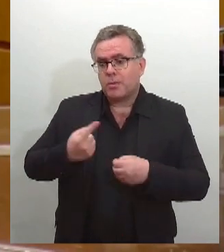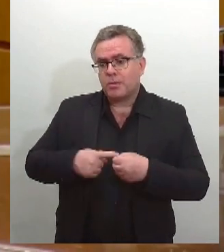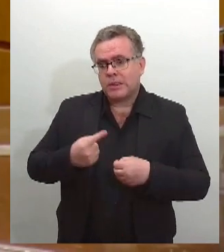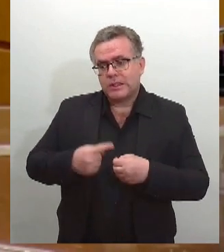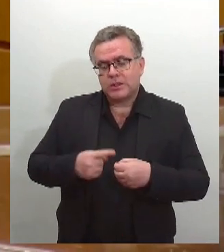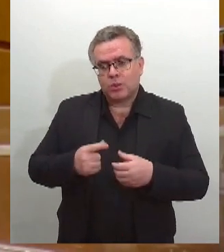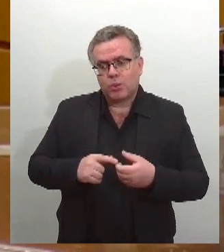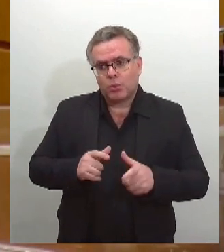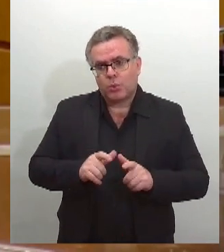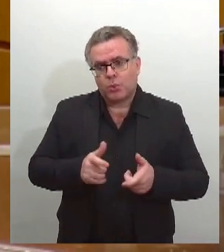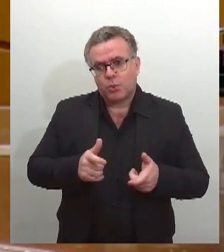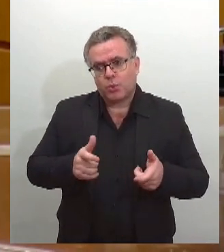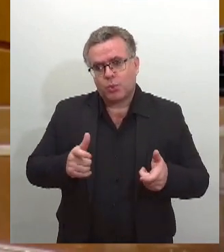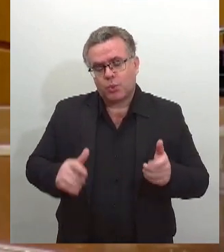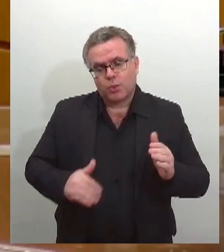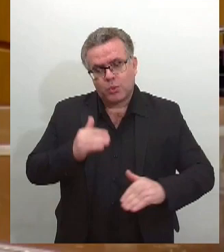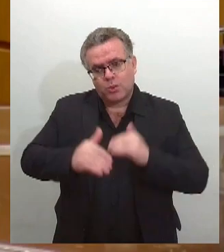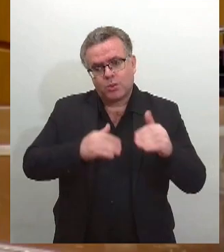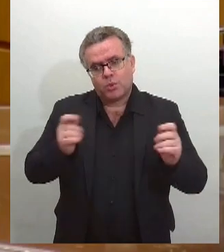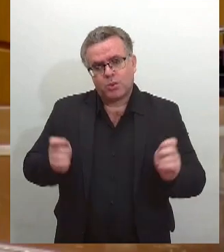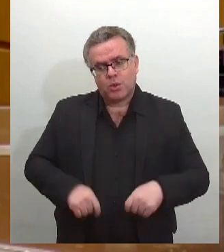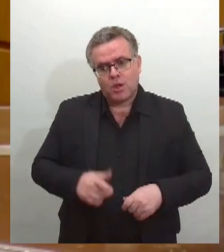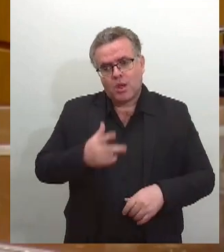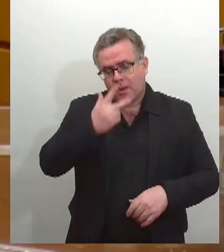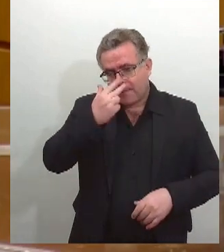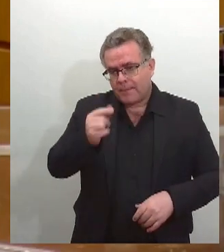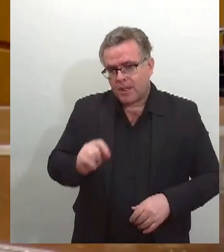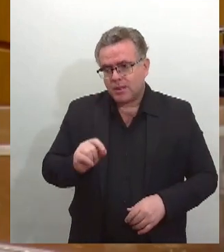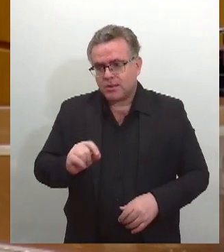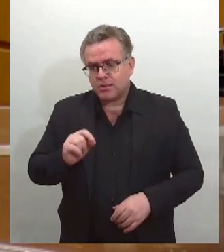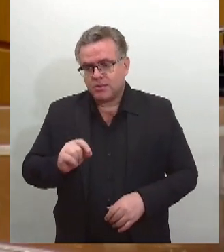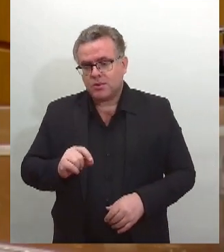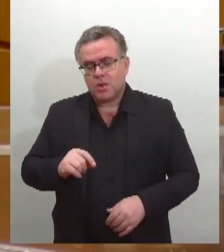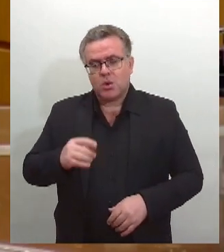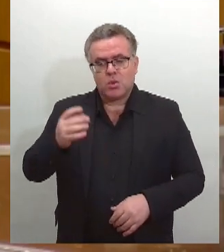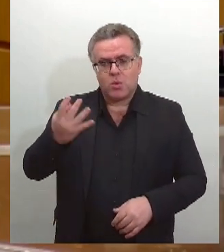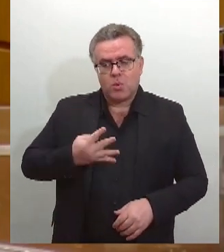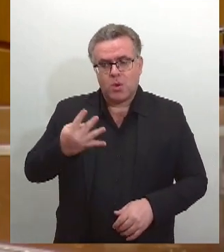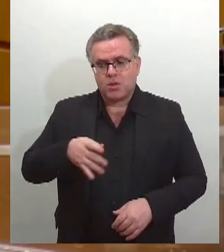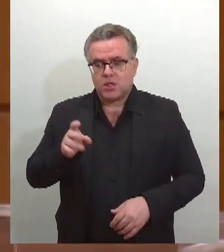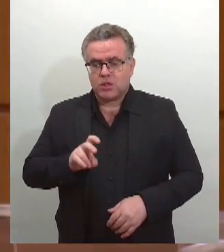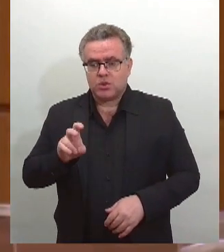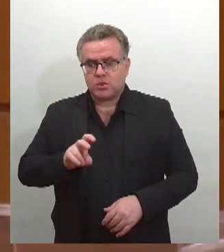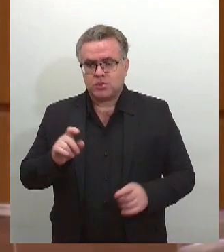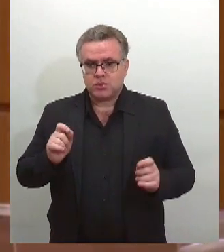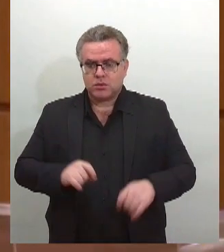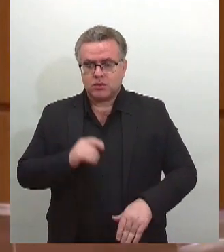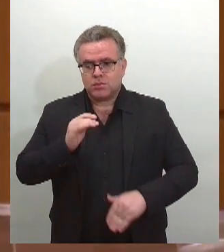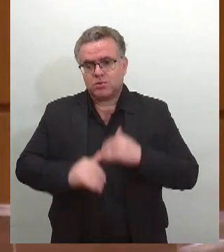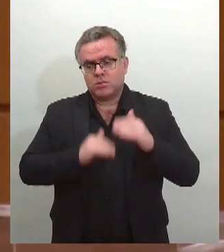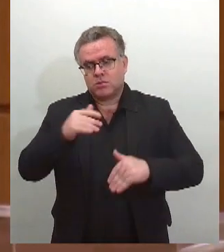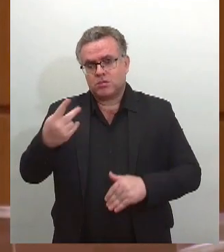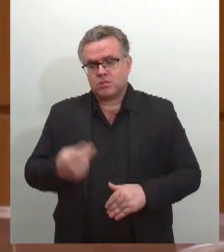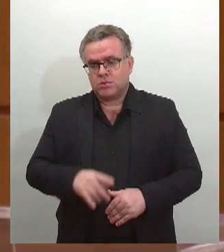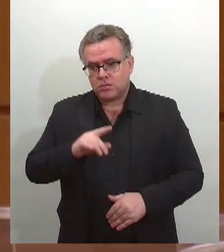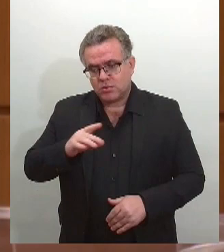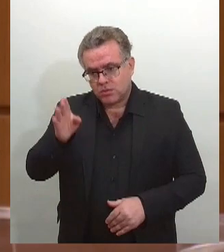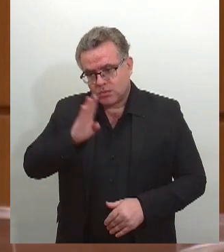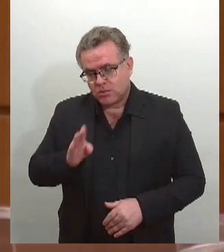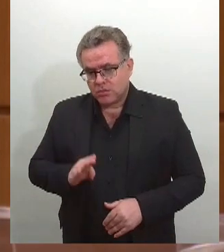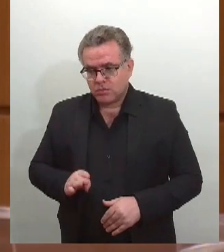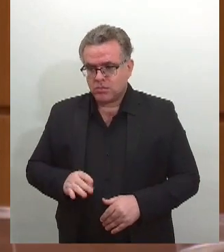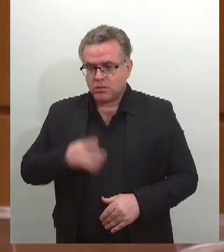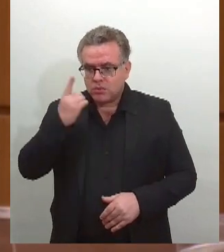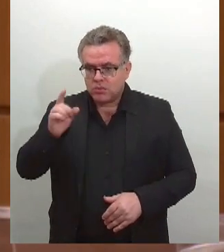Sergipe e parece estar no quarto a quinto lugar em crescimento no Brasil. A deputada Linda Brasil do